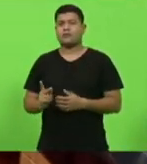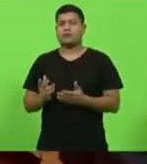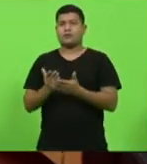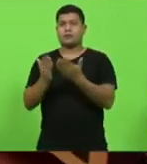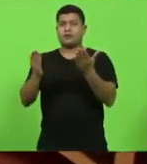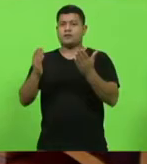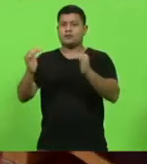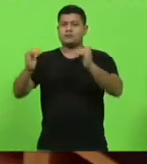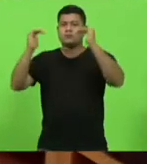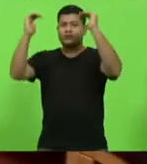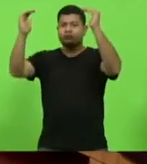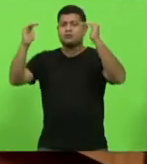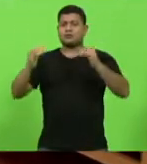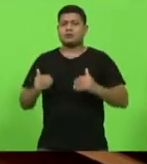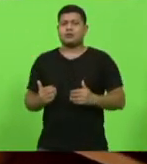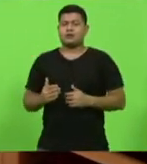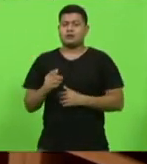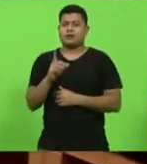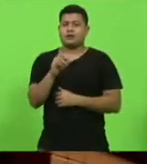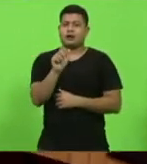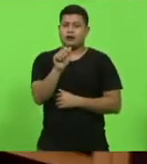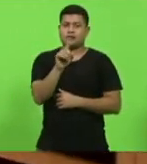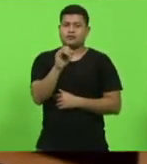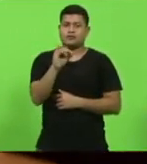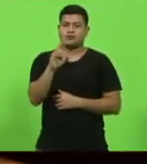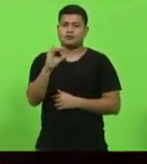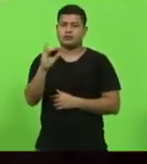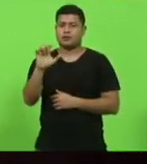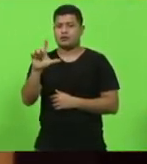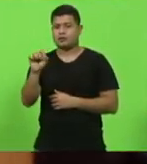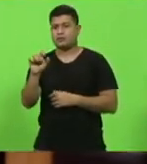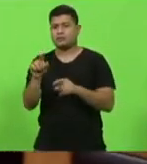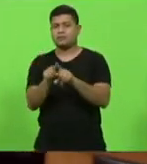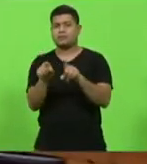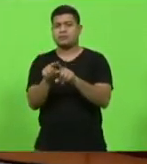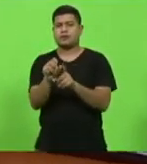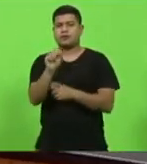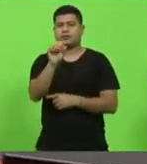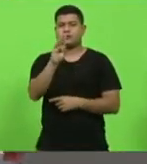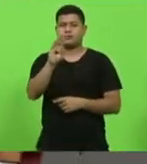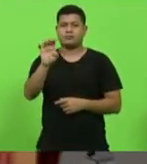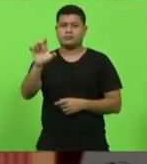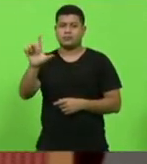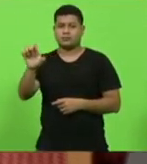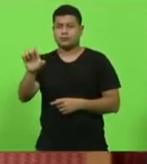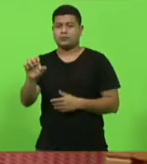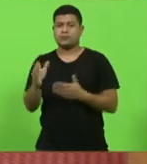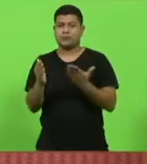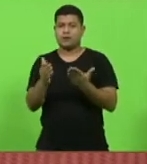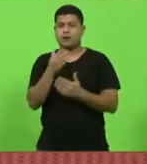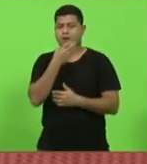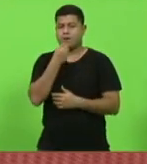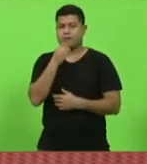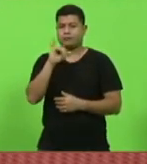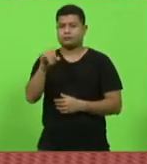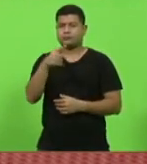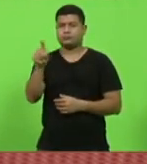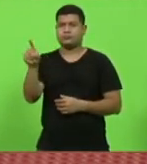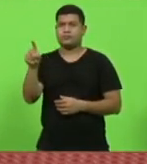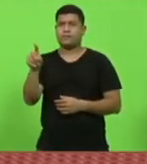autoridades Dra dircelio Dra Cibele de R Desembargador João Henrique